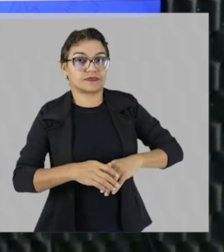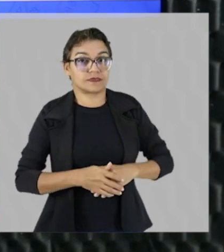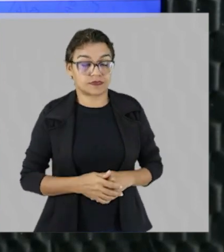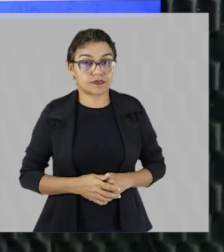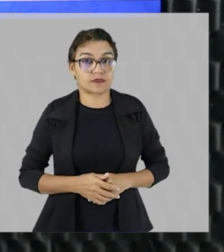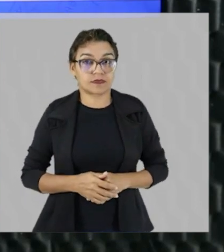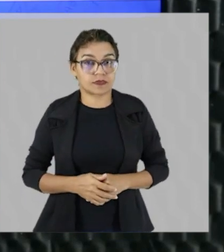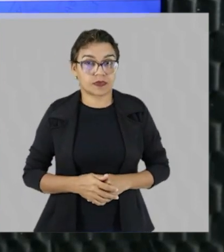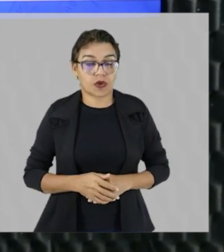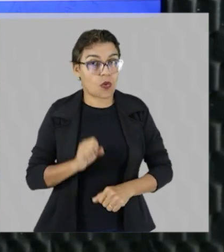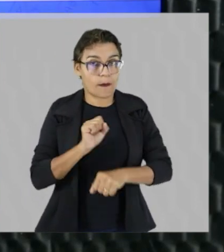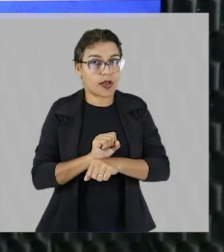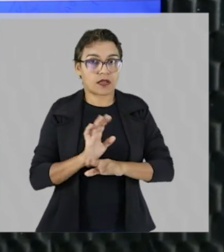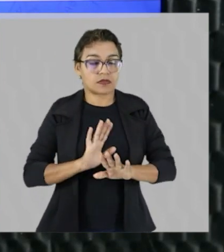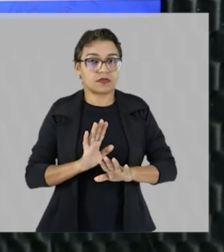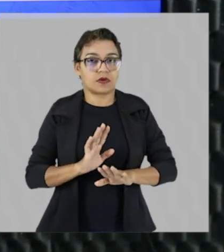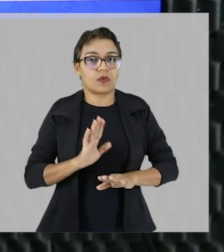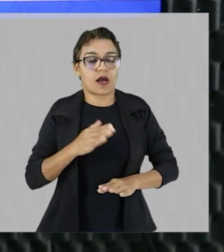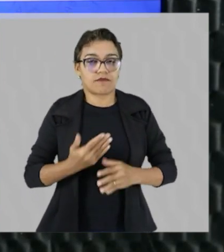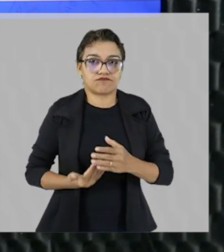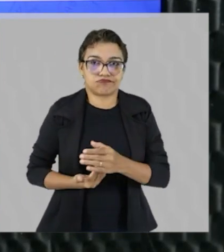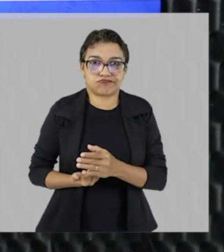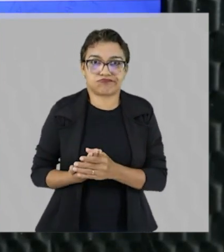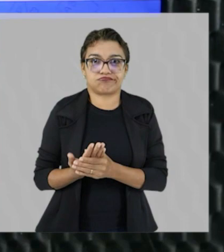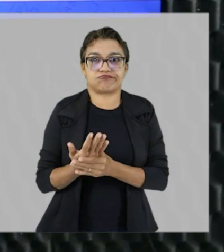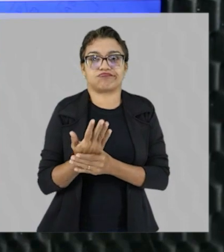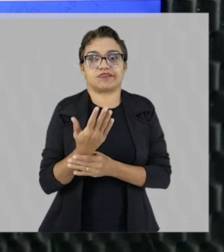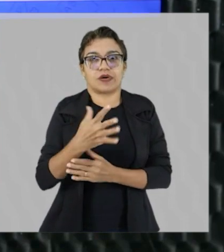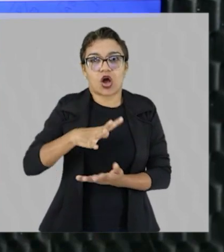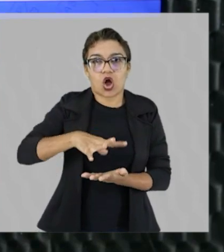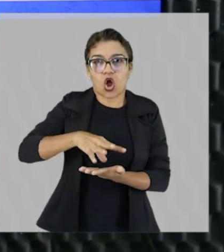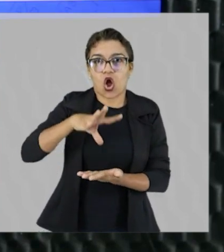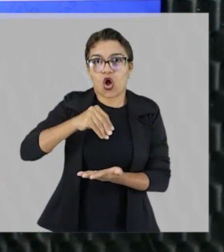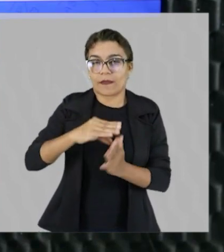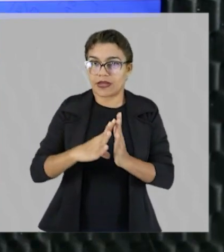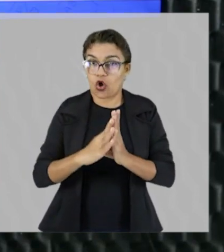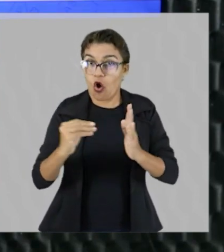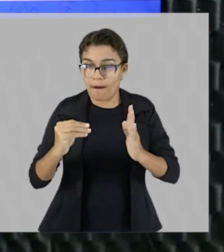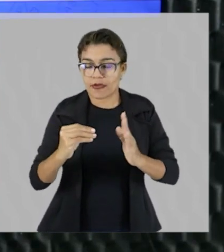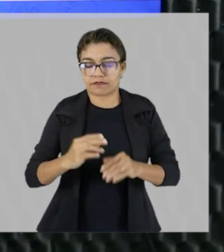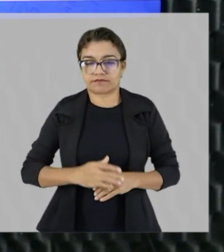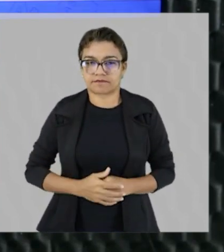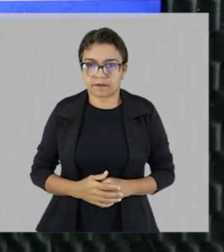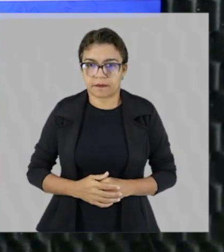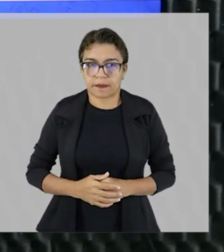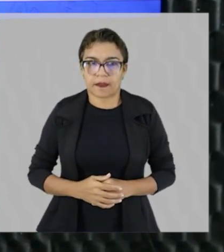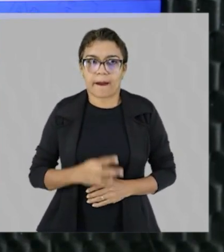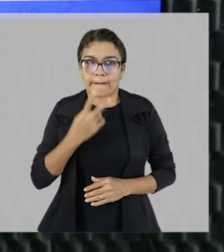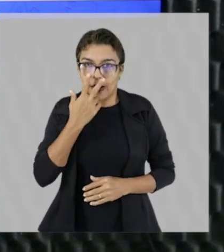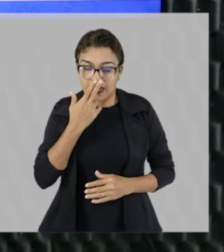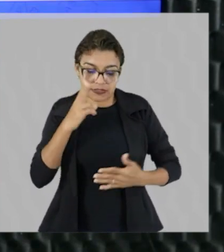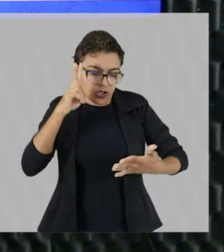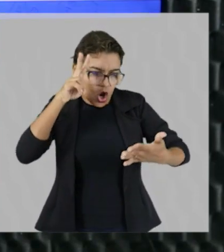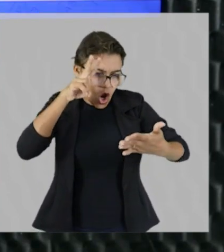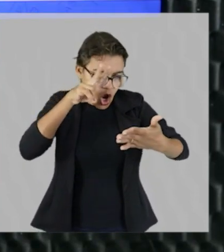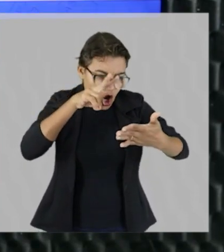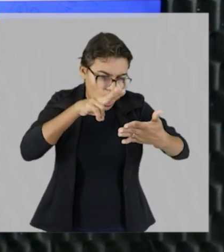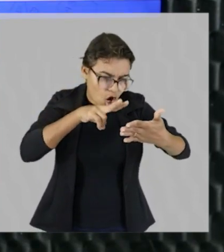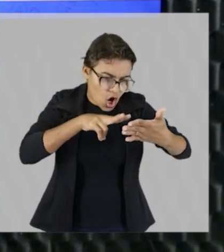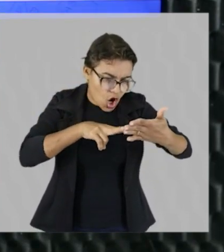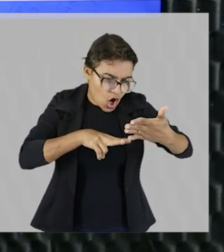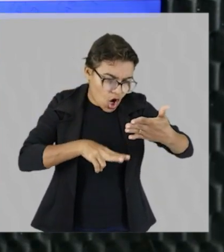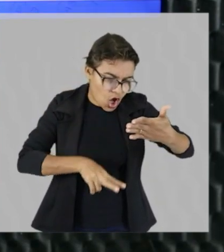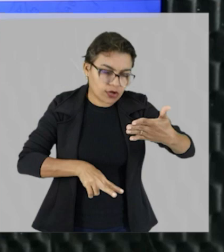E aí ele já imprime a cópia daquele documento. Então vocês vão fazer, passar o olho rápido, né? Um